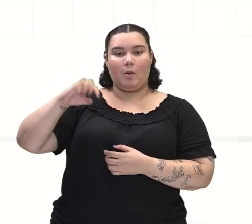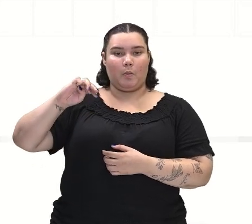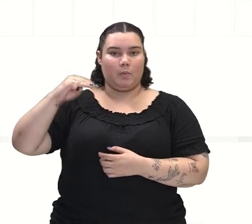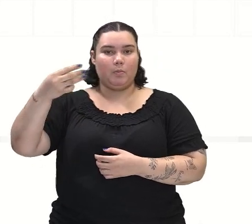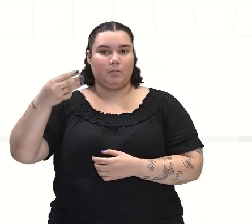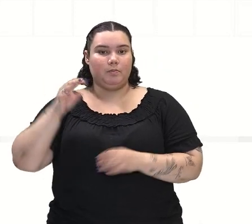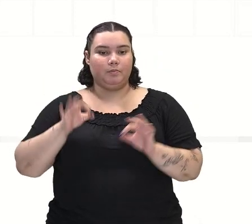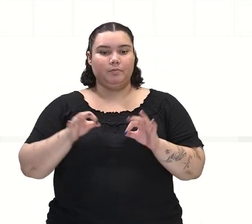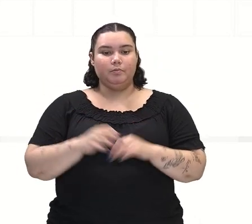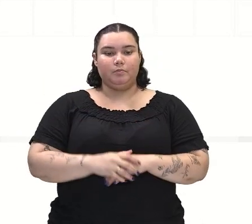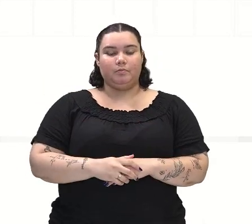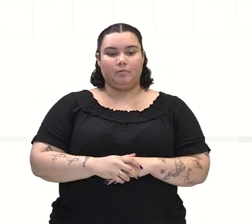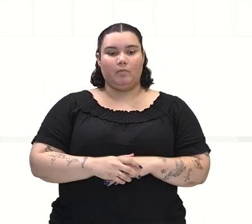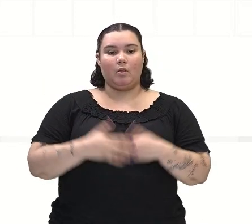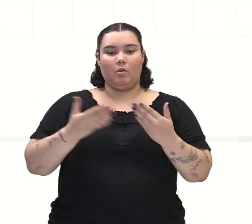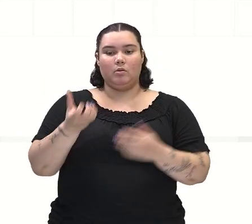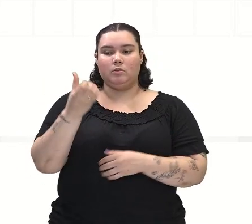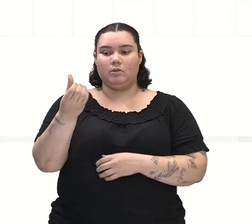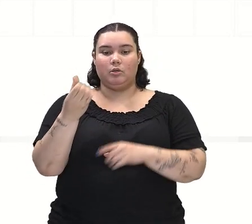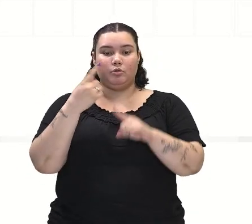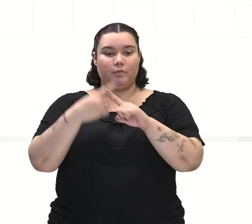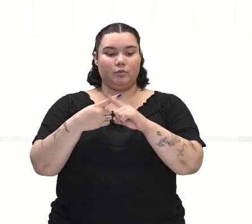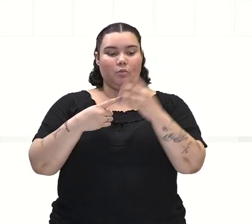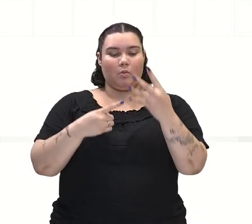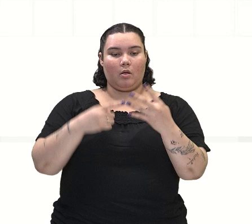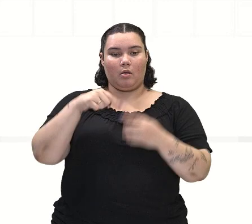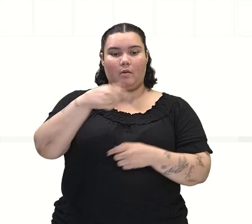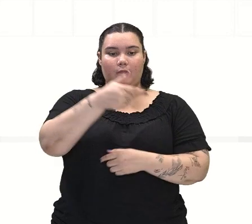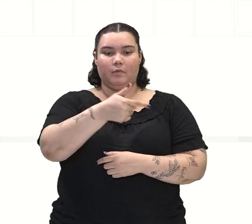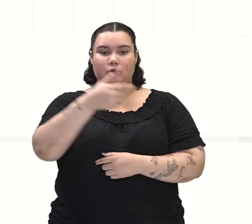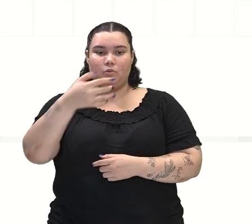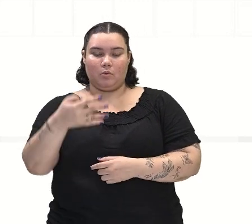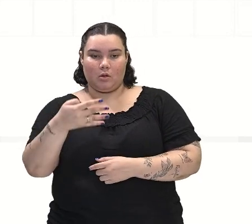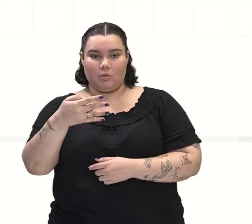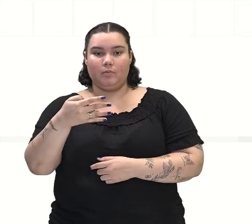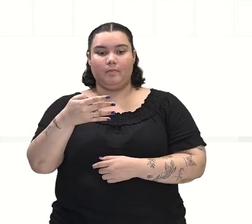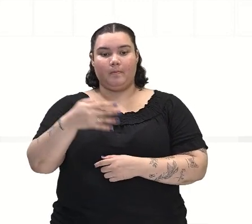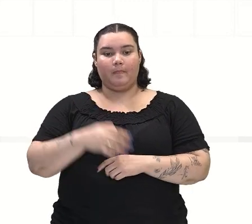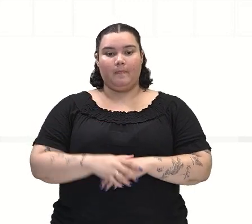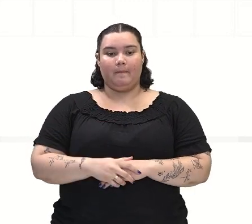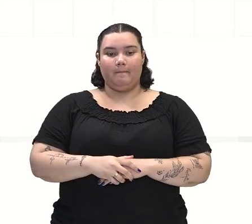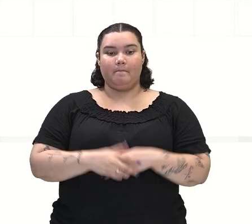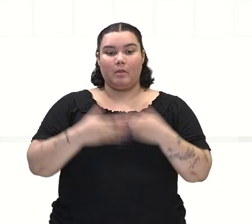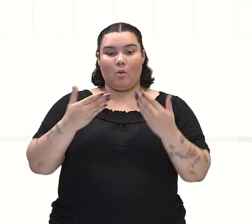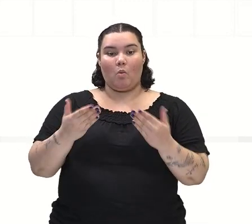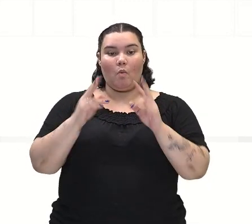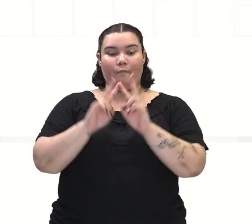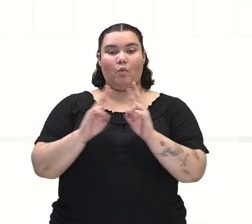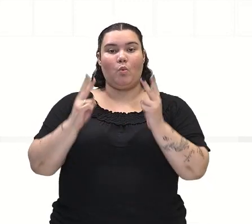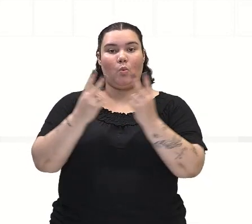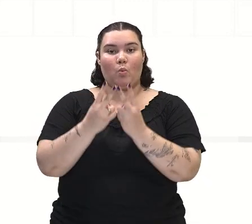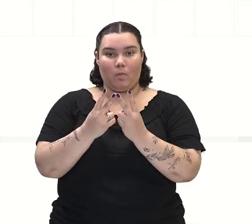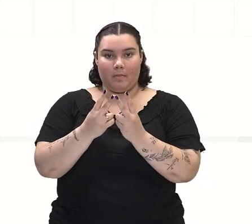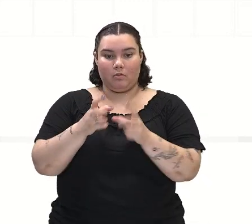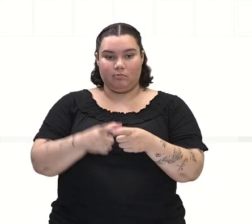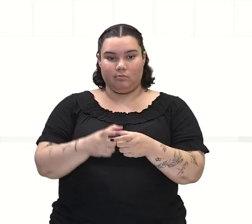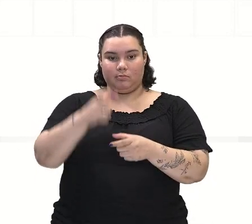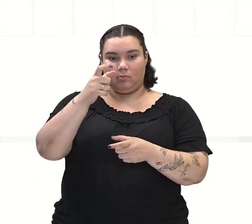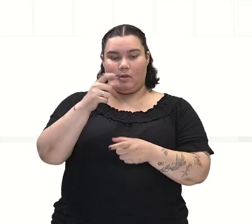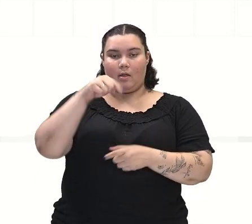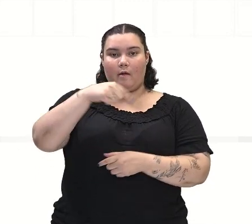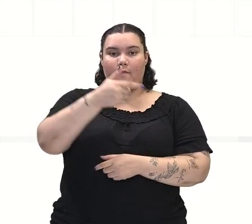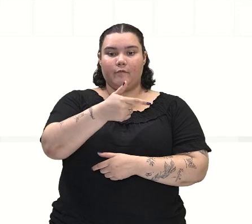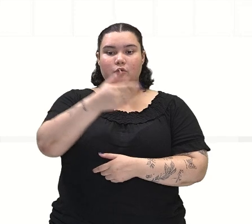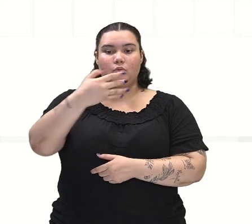multiplicação aqui, 6 vezes 4, 24. Então, o volume desse cilindro, ele é 24